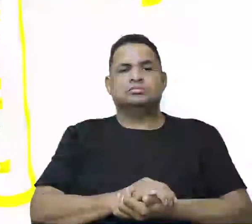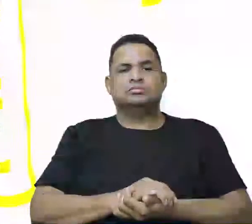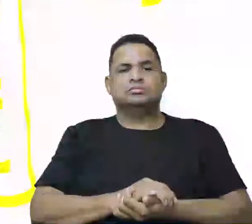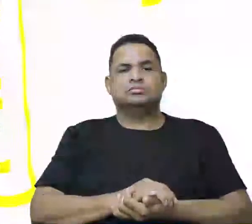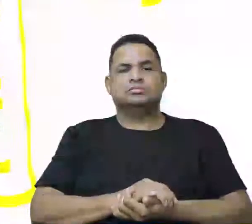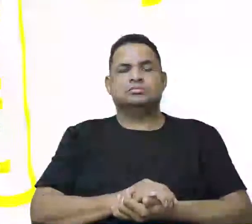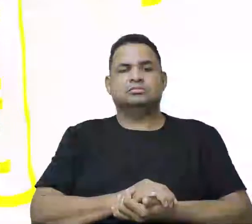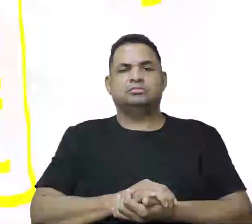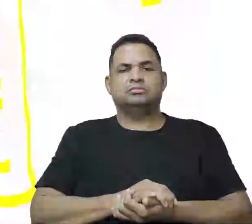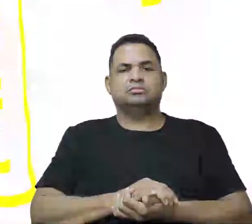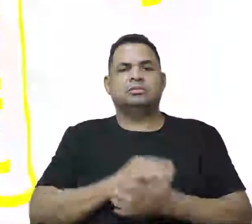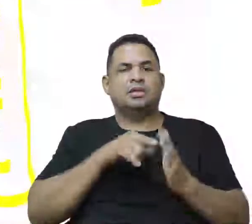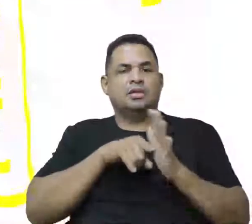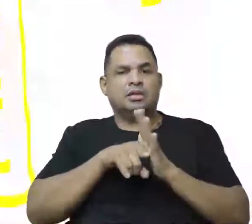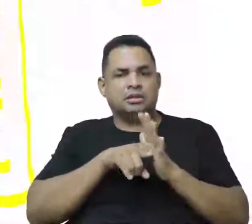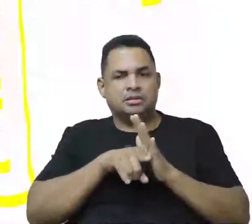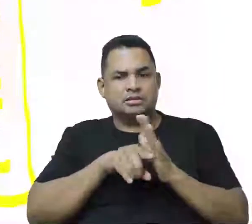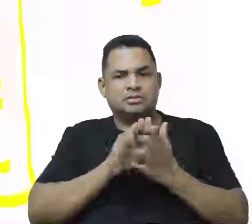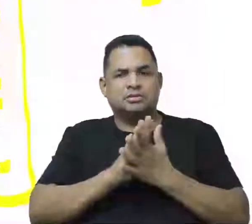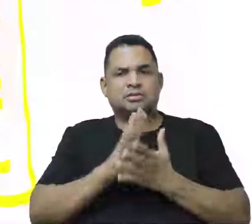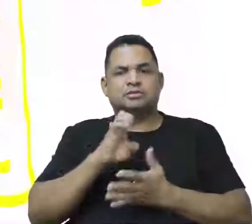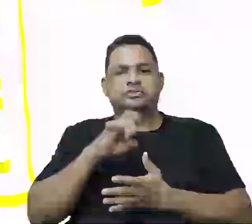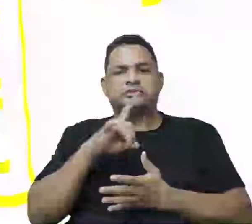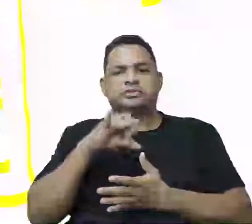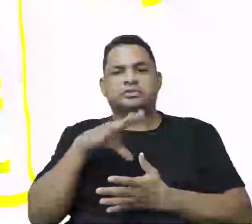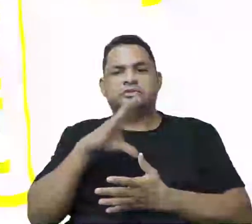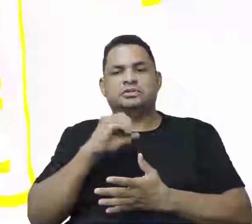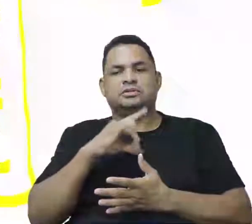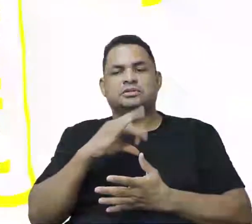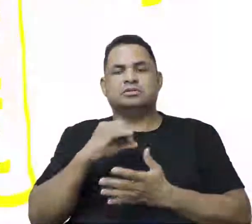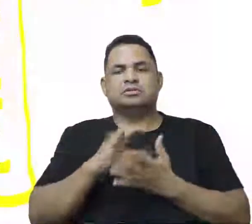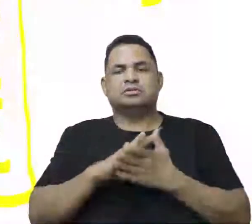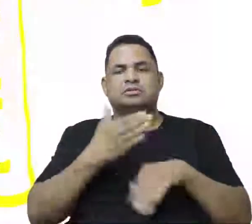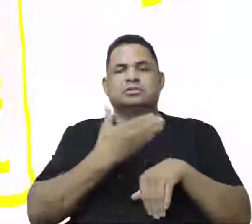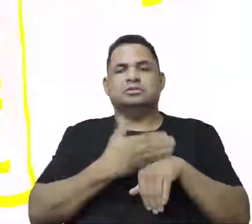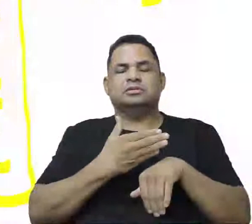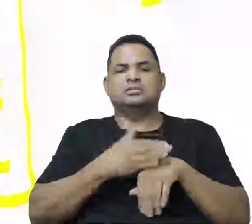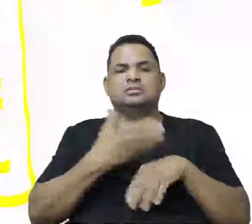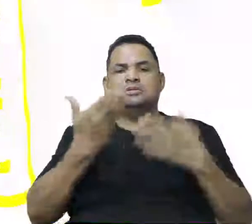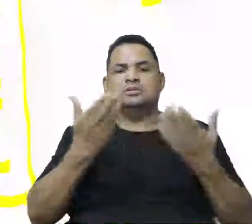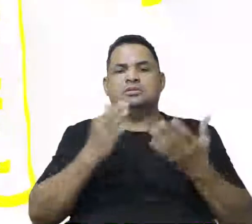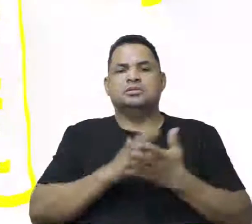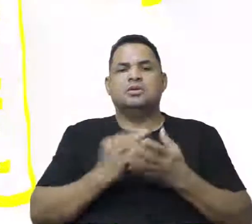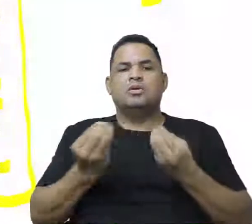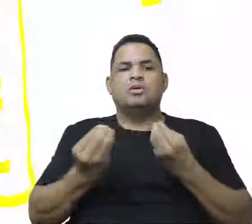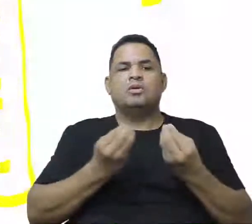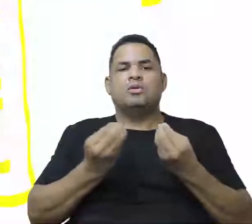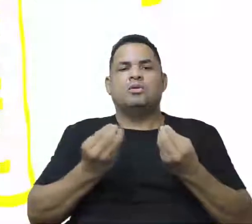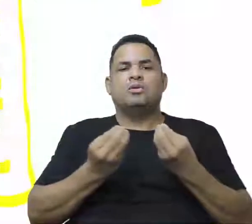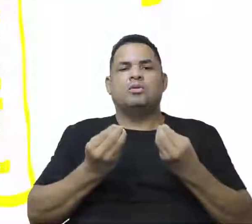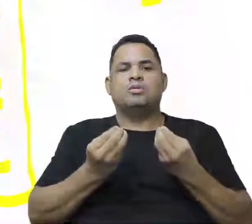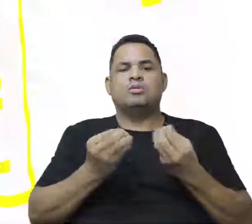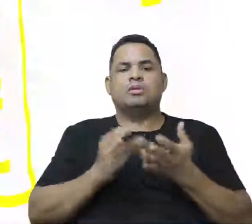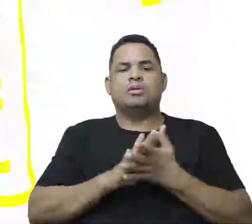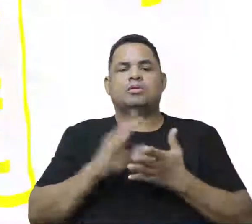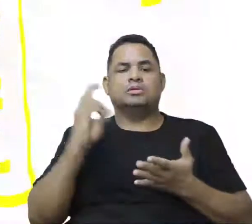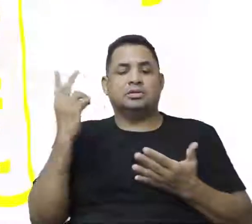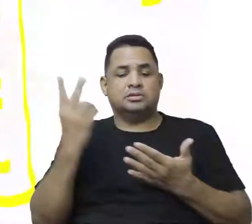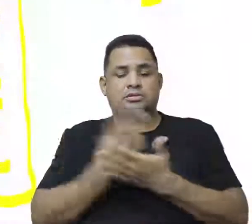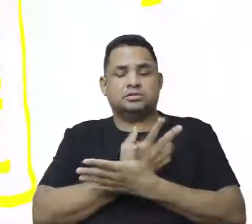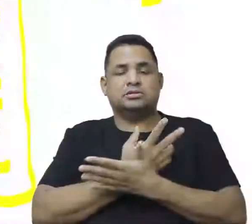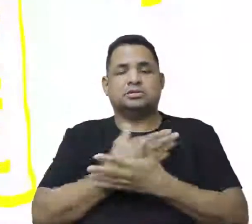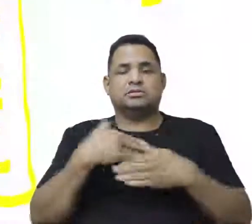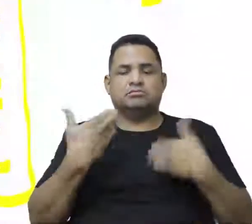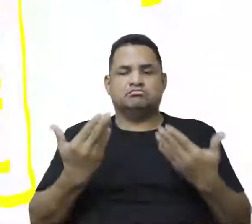novamente. Análise acerca da esportivização. Então, como que isso foi legitimado? Olha